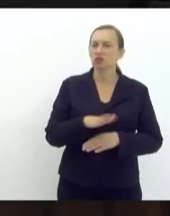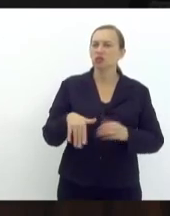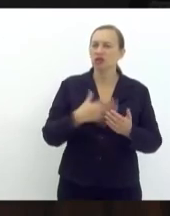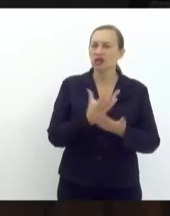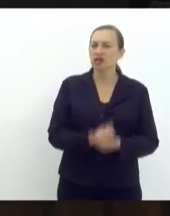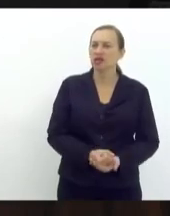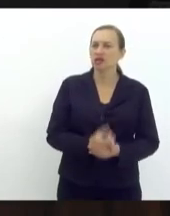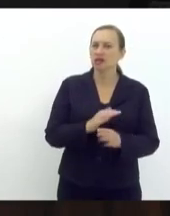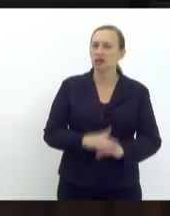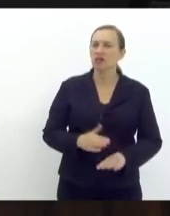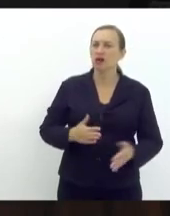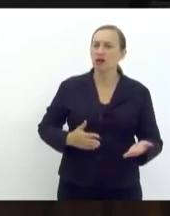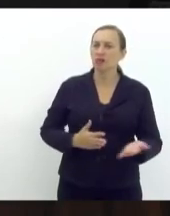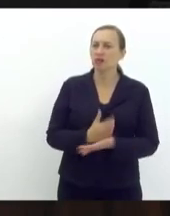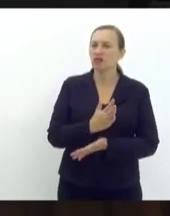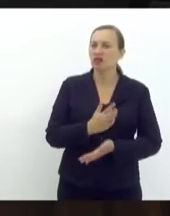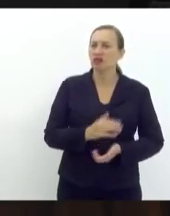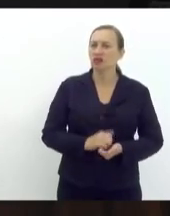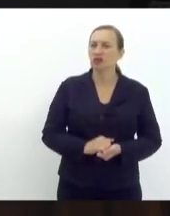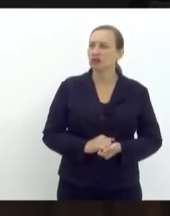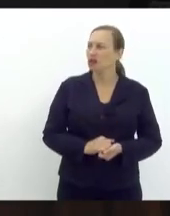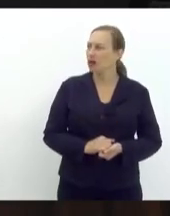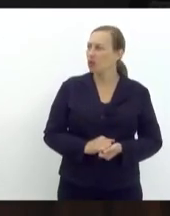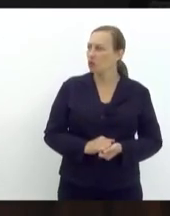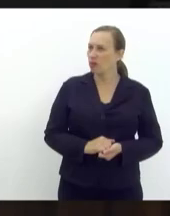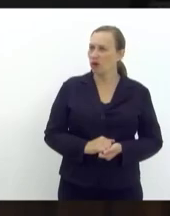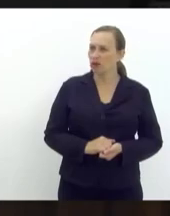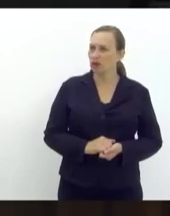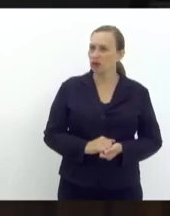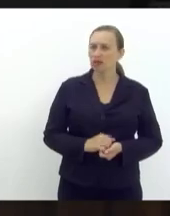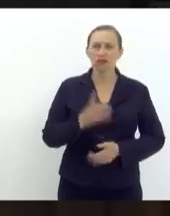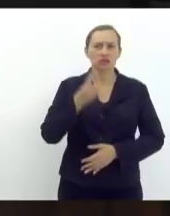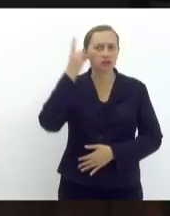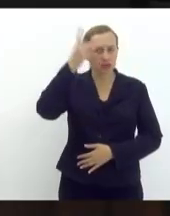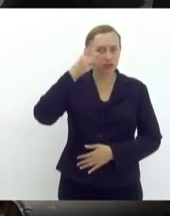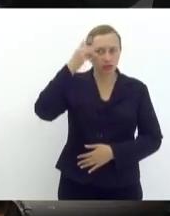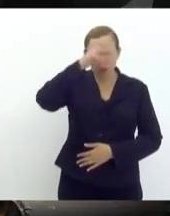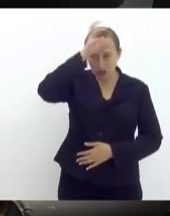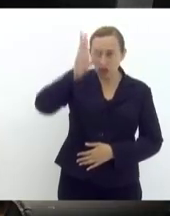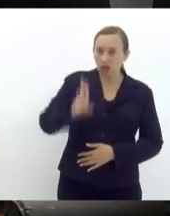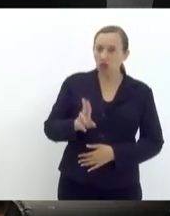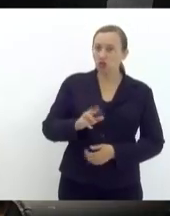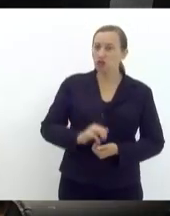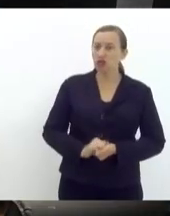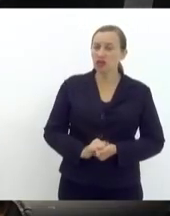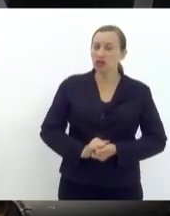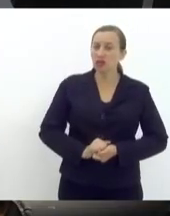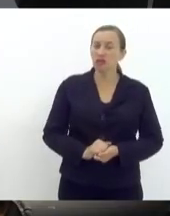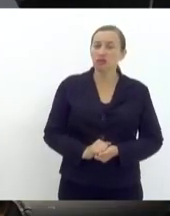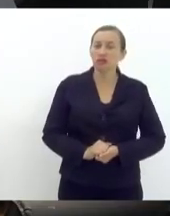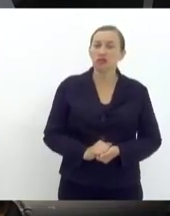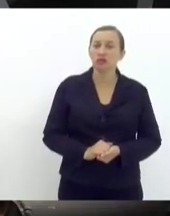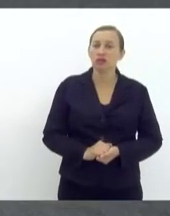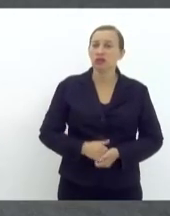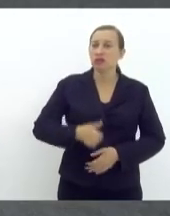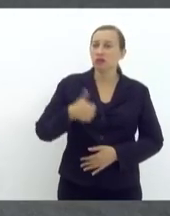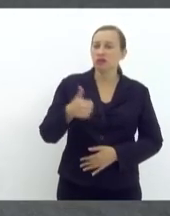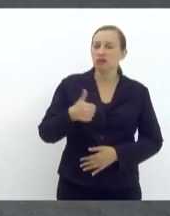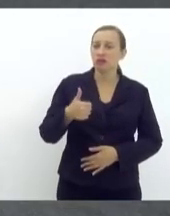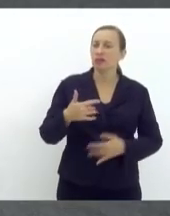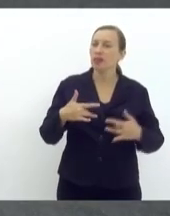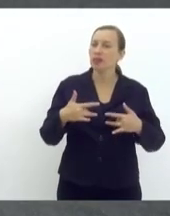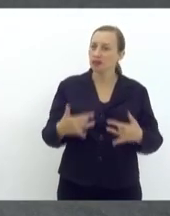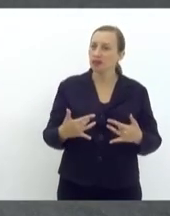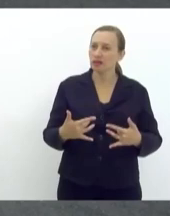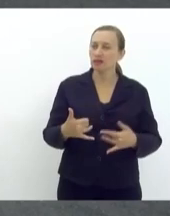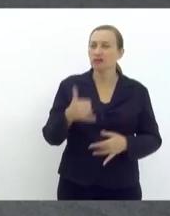aprova permanece Como estão aprovado Deputado tia Ju serei muito breve quero em primeiro lugar me solidarizar